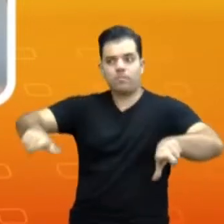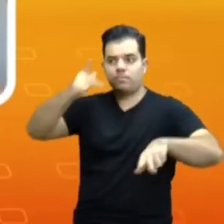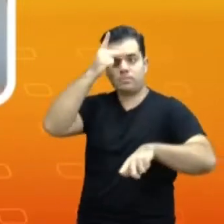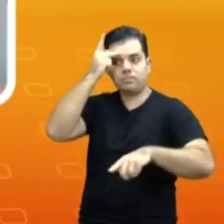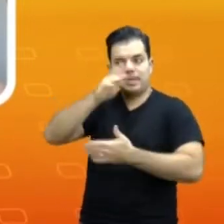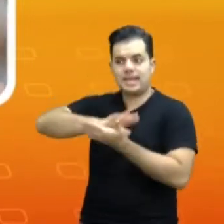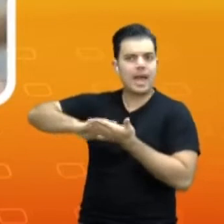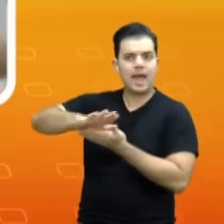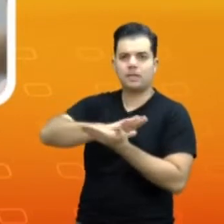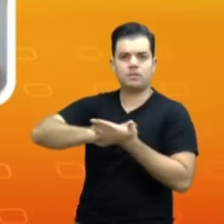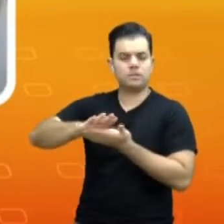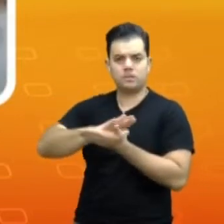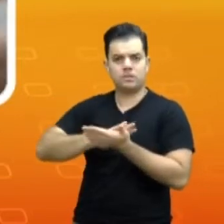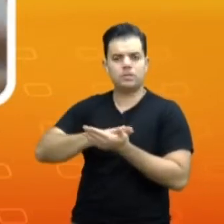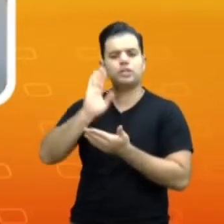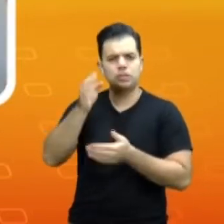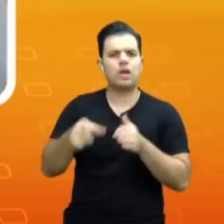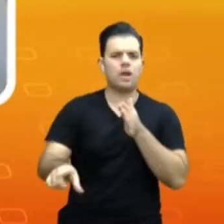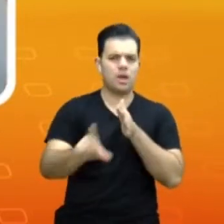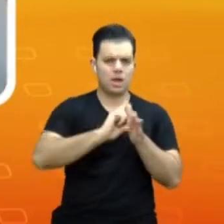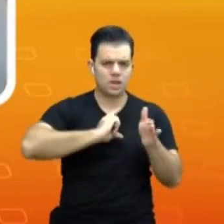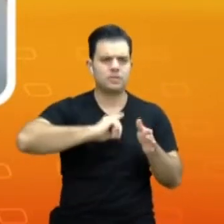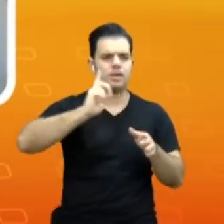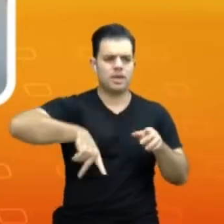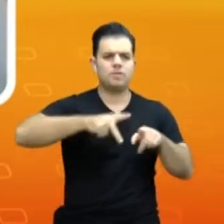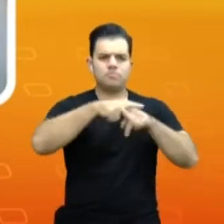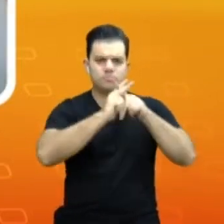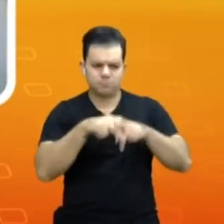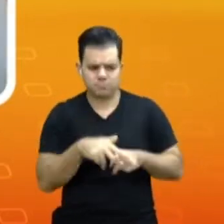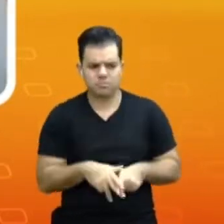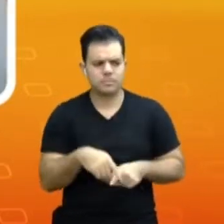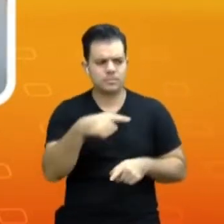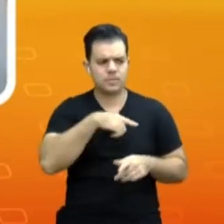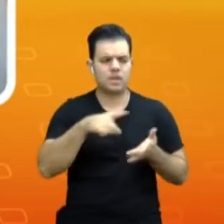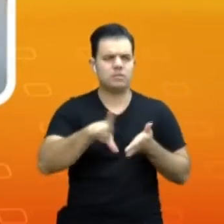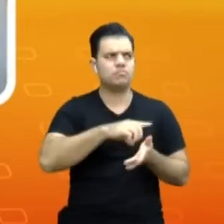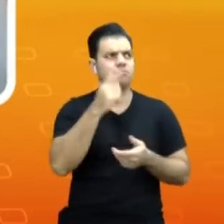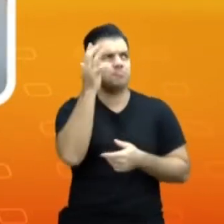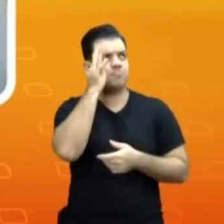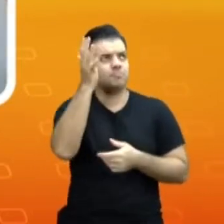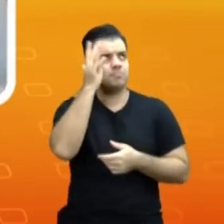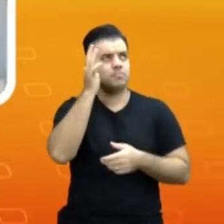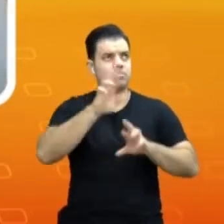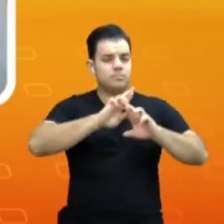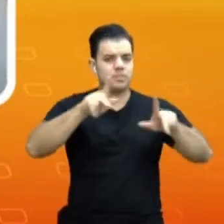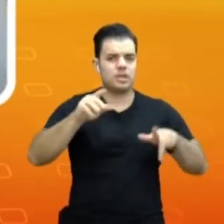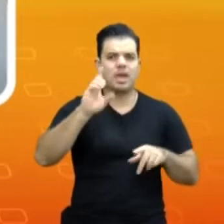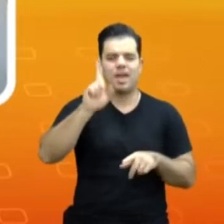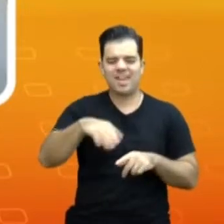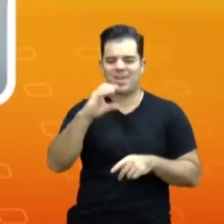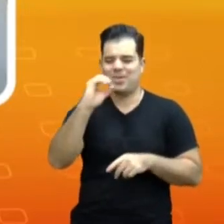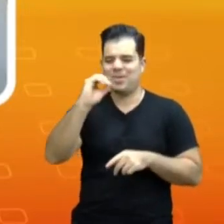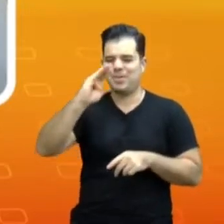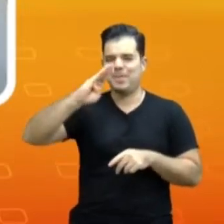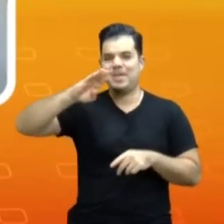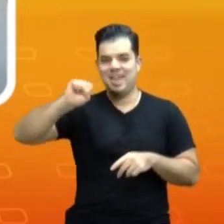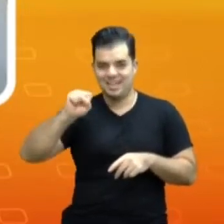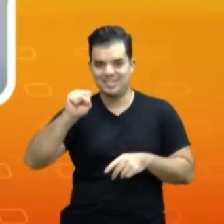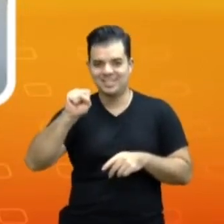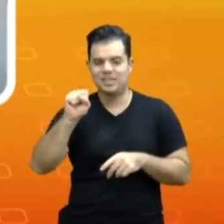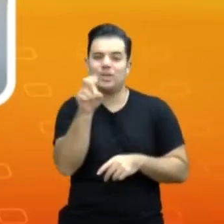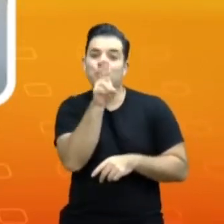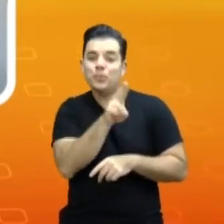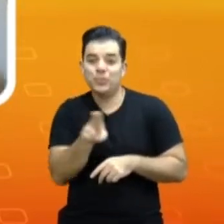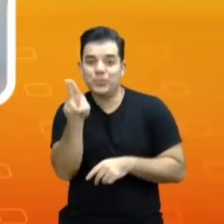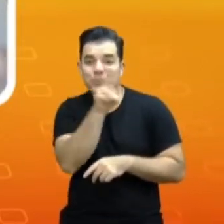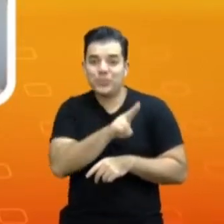cara. A gente já ia usar um recurso, uma orientação, uma possibilidade da OBS de uso